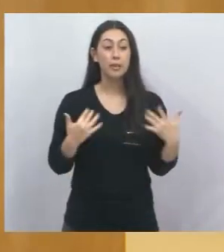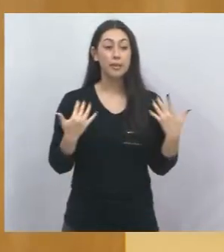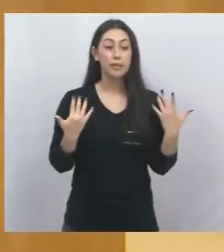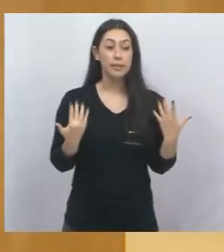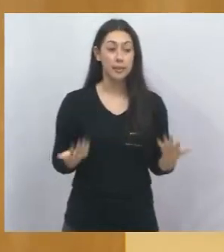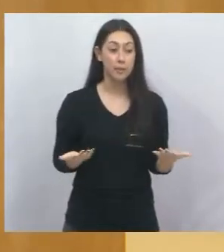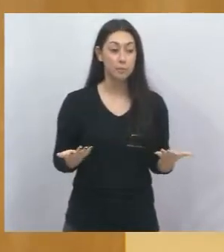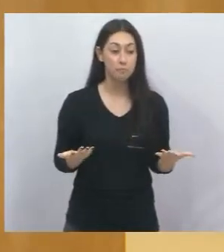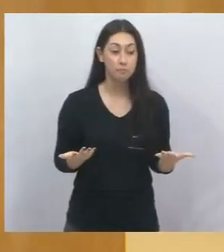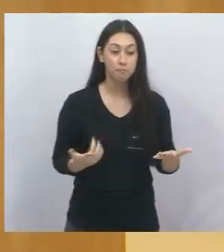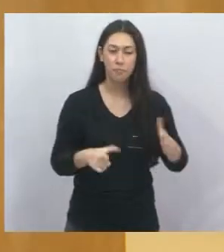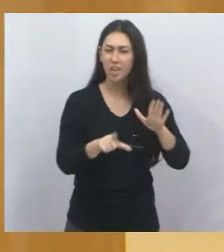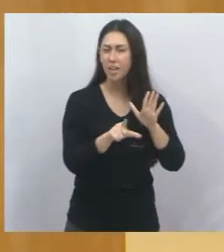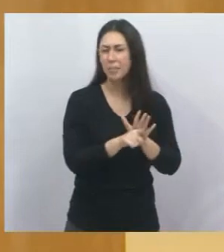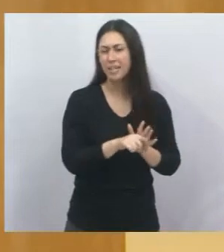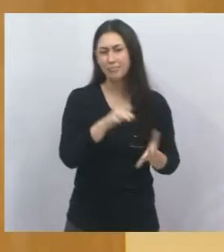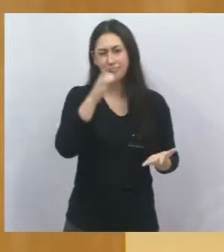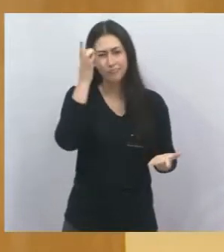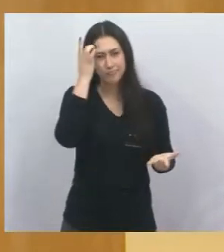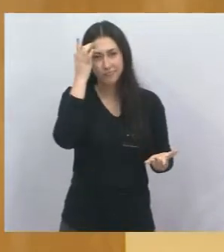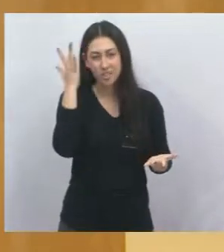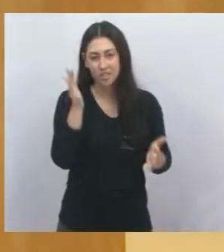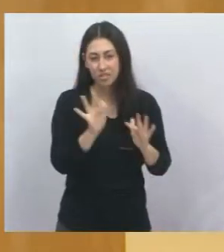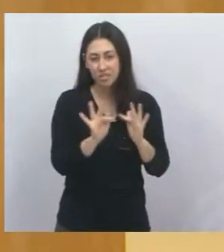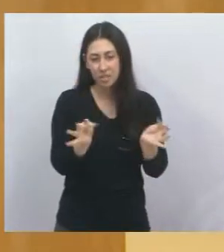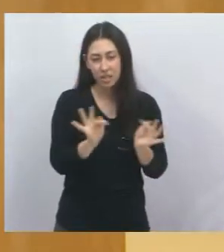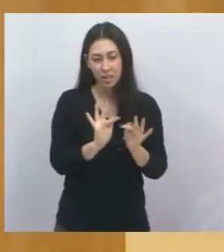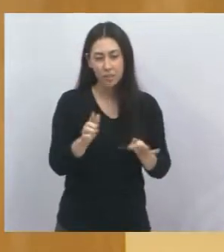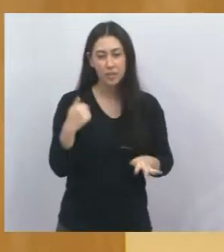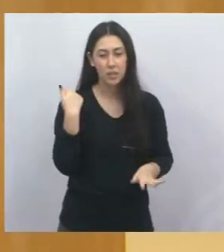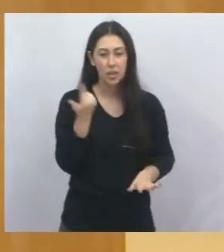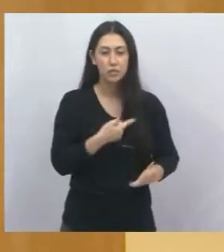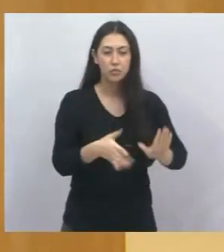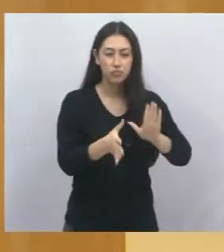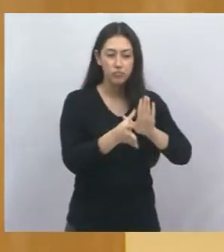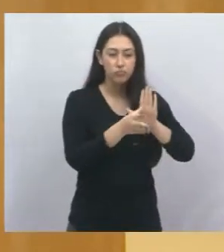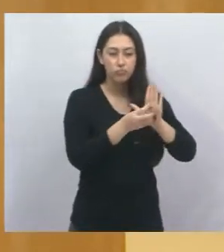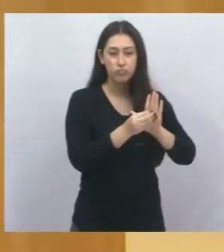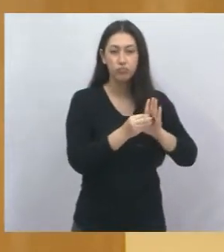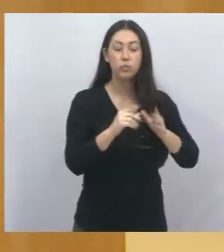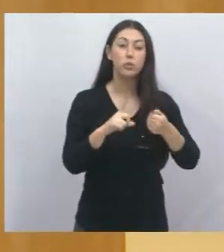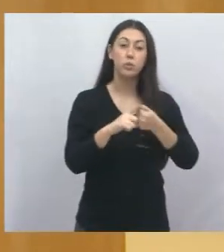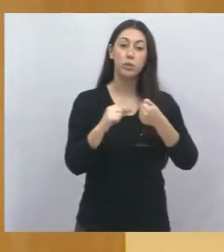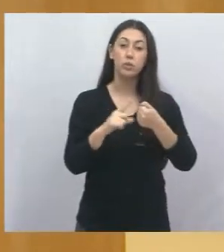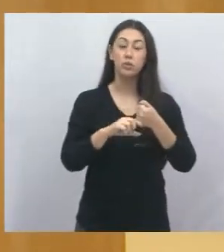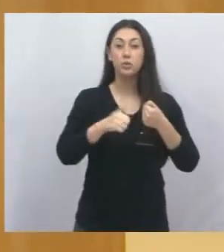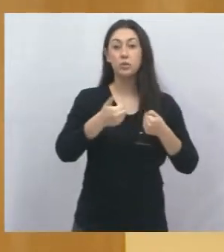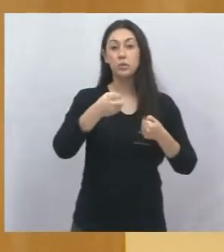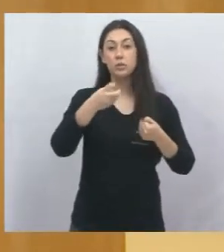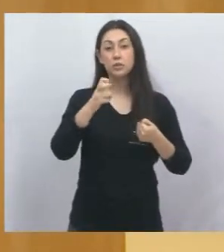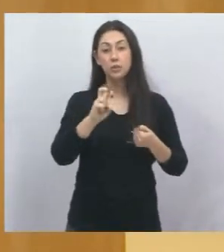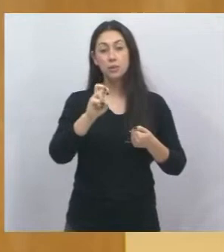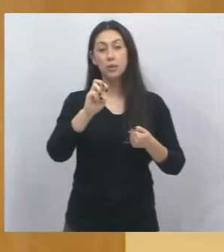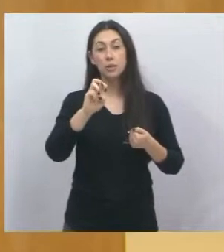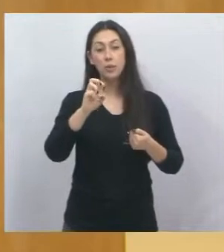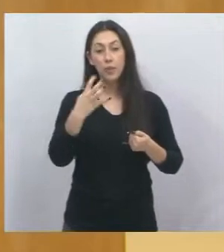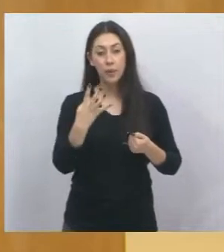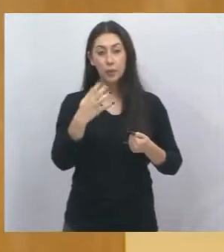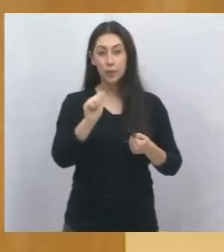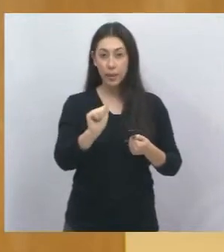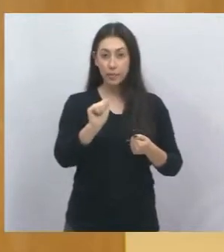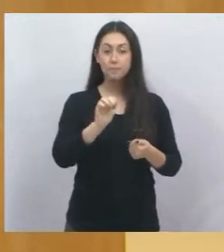é uma lei bastante tranquila, na qual se acrescenta o artigo 154-A, que fala